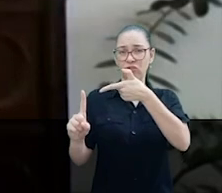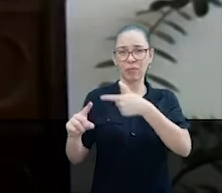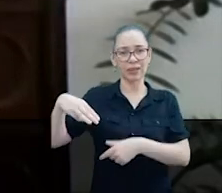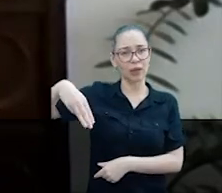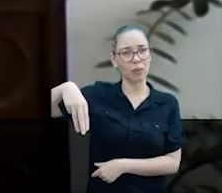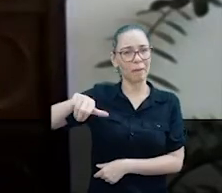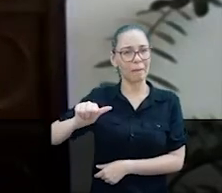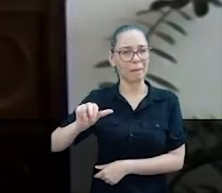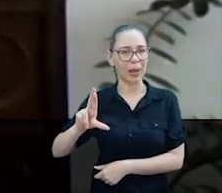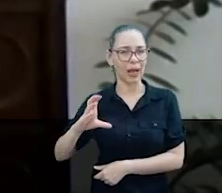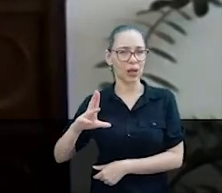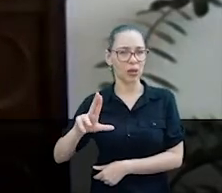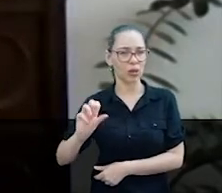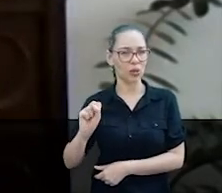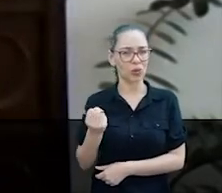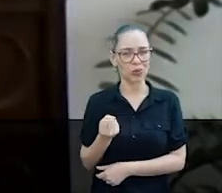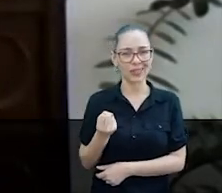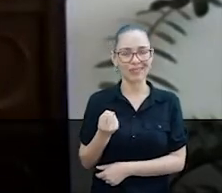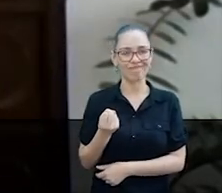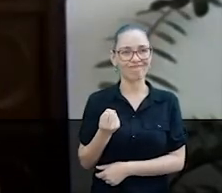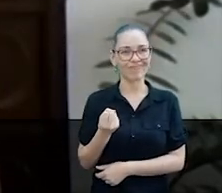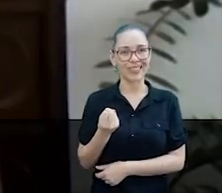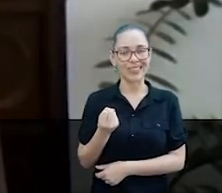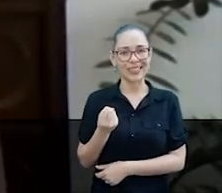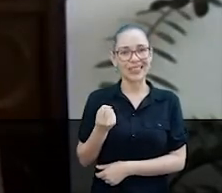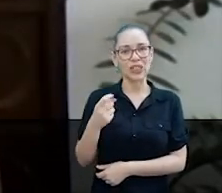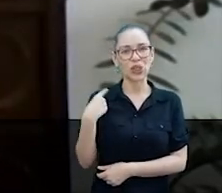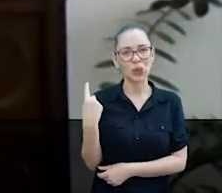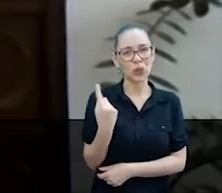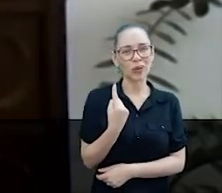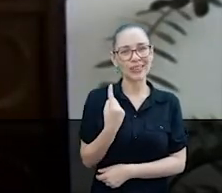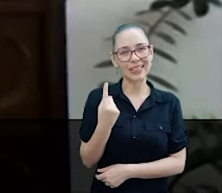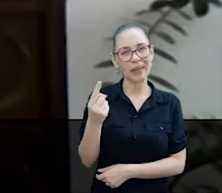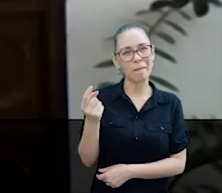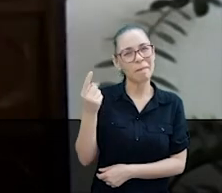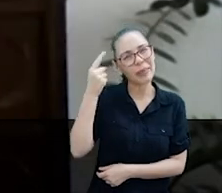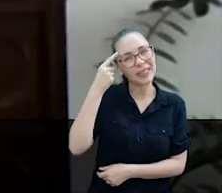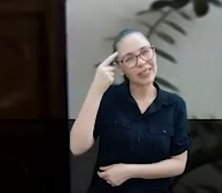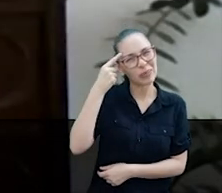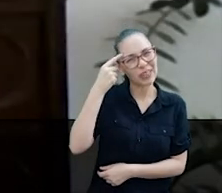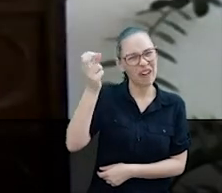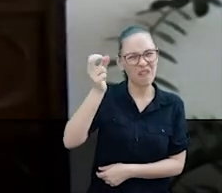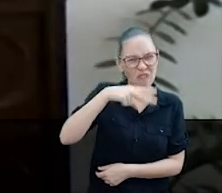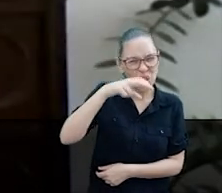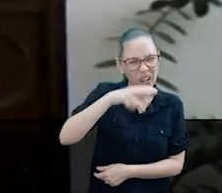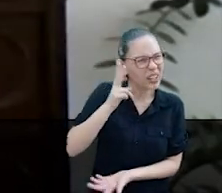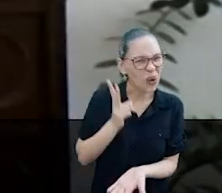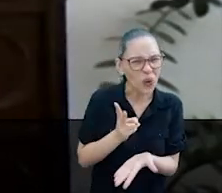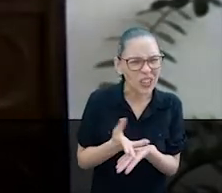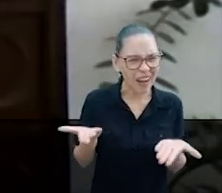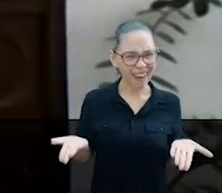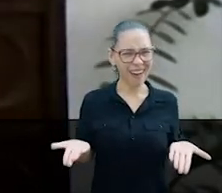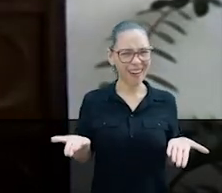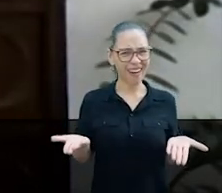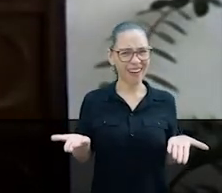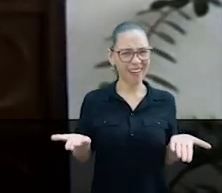do Marcos Vinícius, ele inclui todas as dimensões que estão presentes na violência do campo,